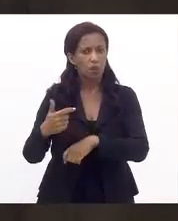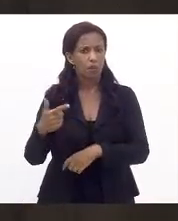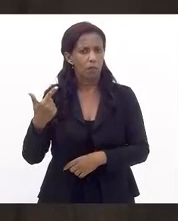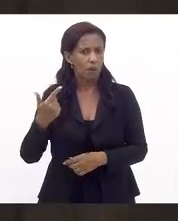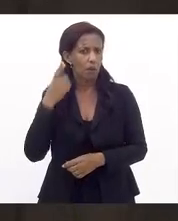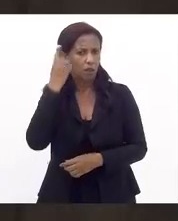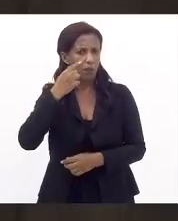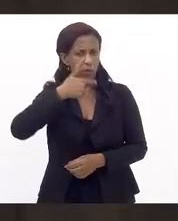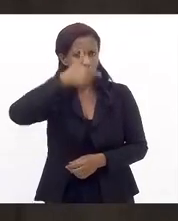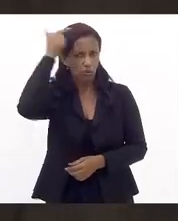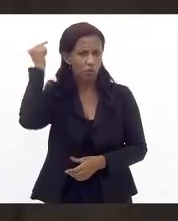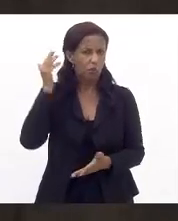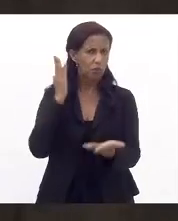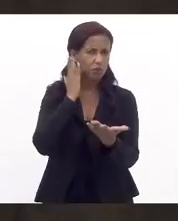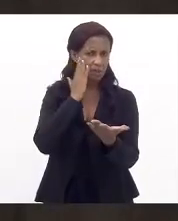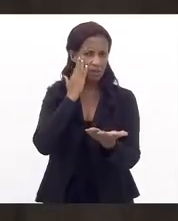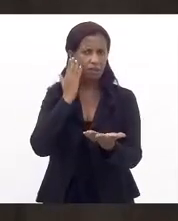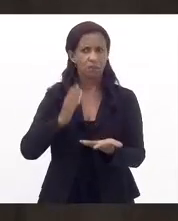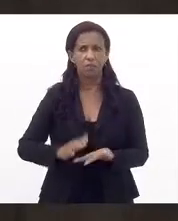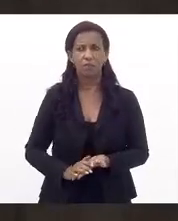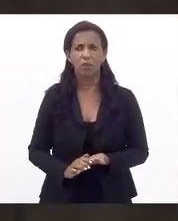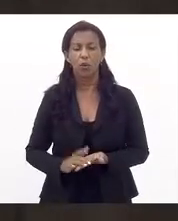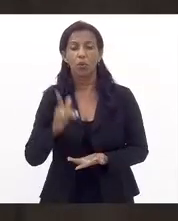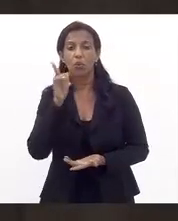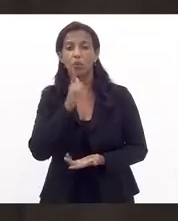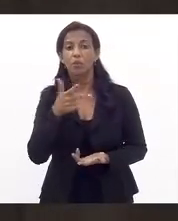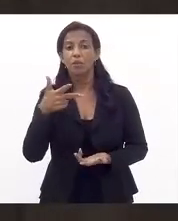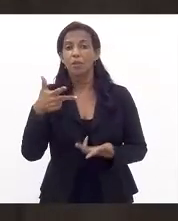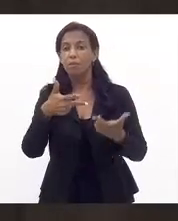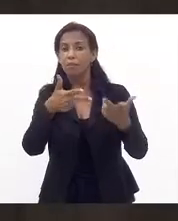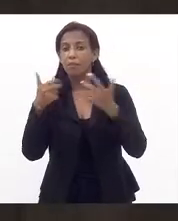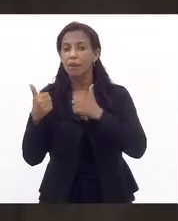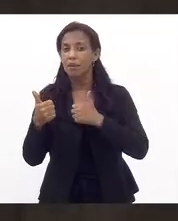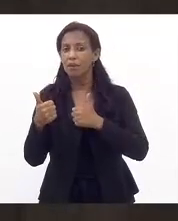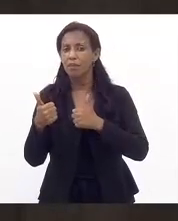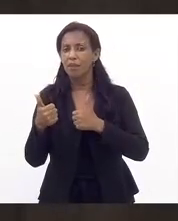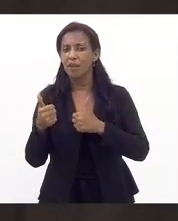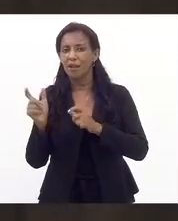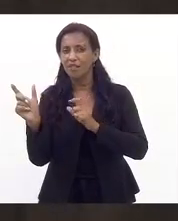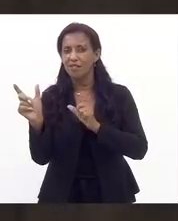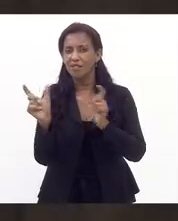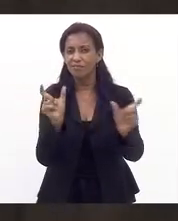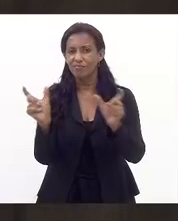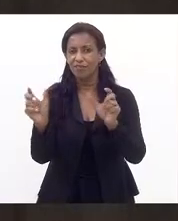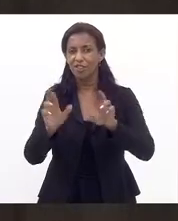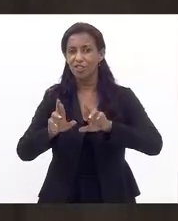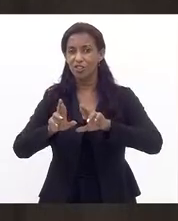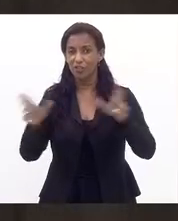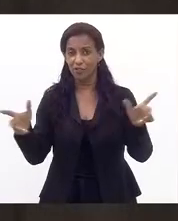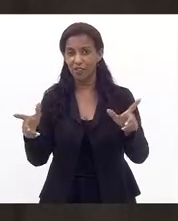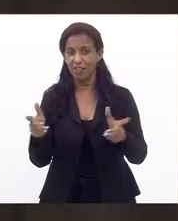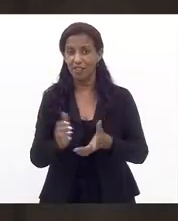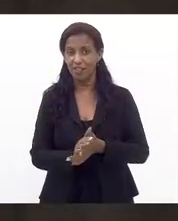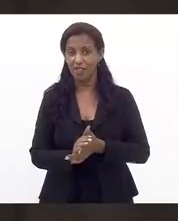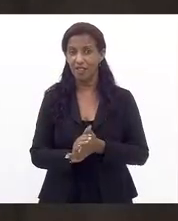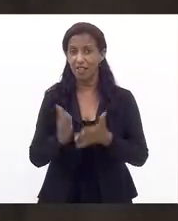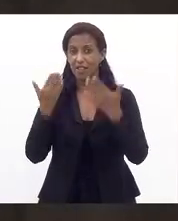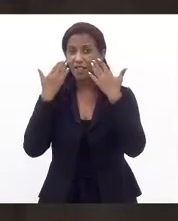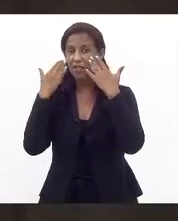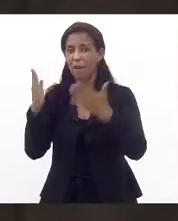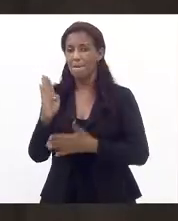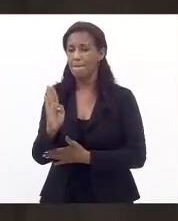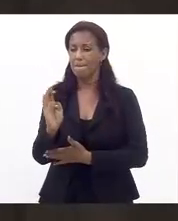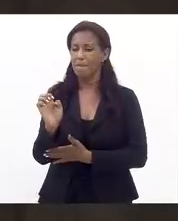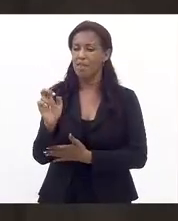Luiz Paulo também que é bem técnico relação a esse assunto consegue perceber essa diferença de proventos de aposentadoria e exclusivo da expressão